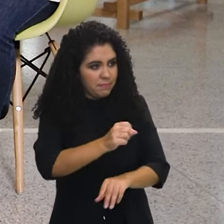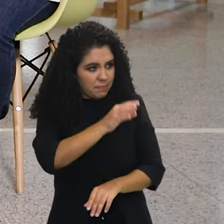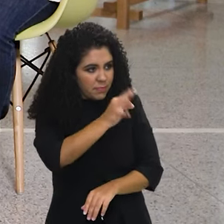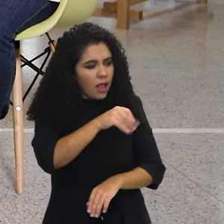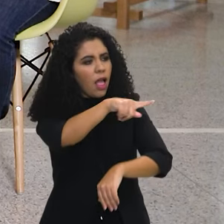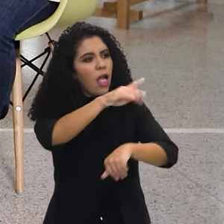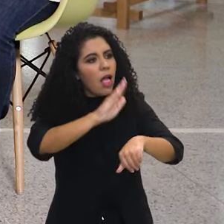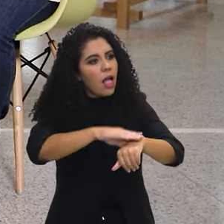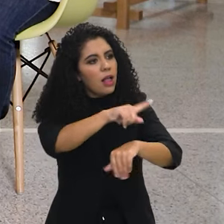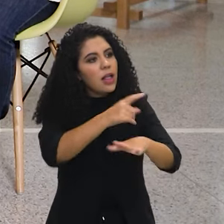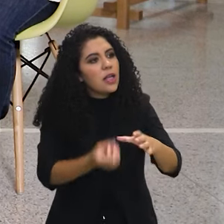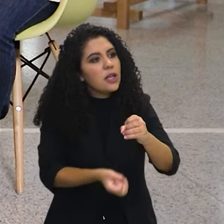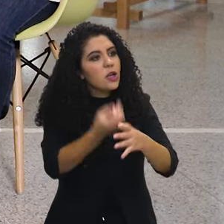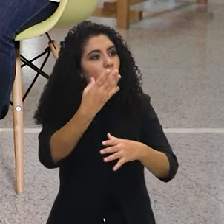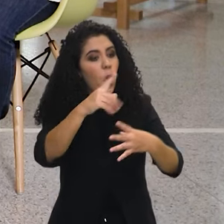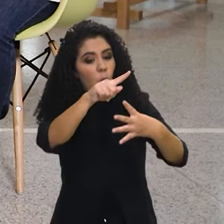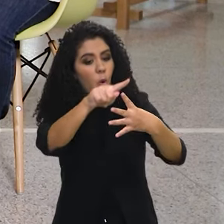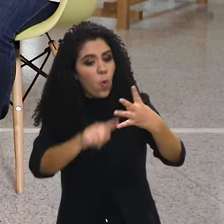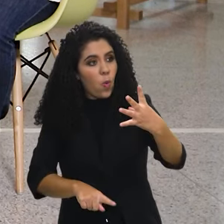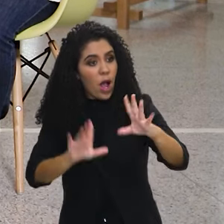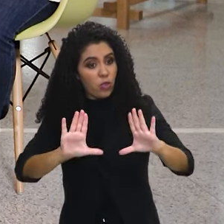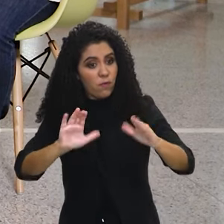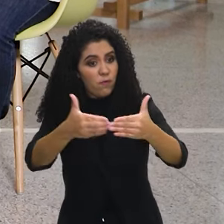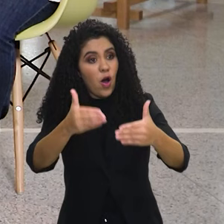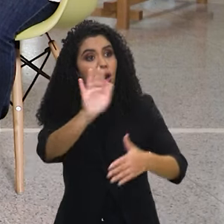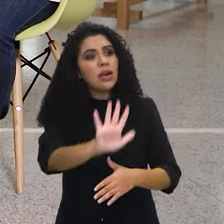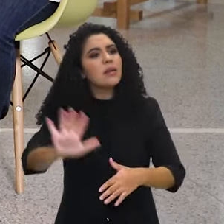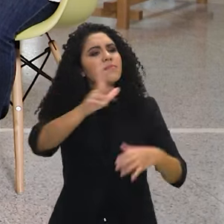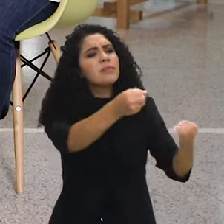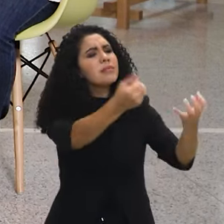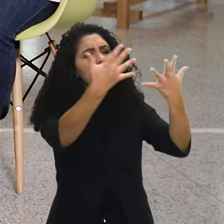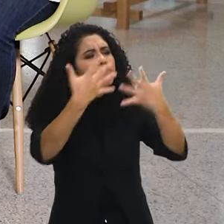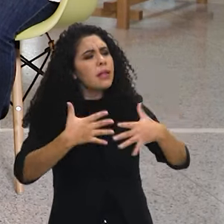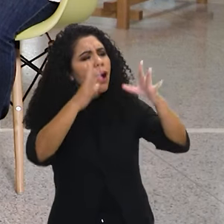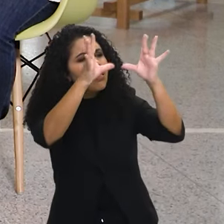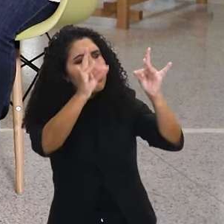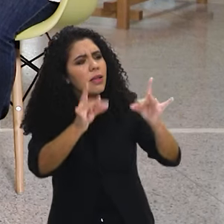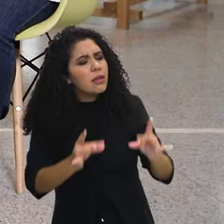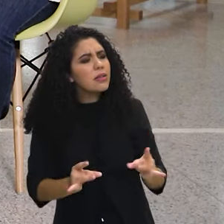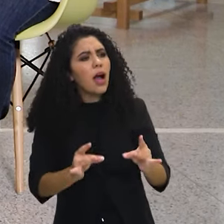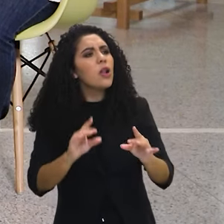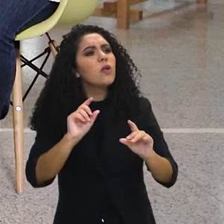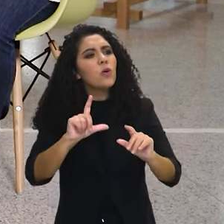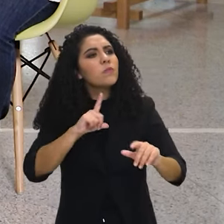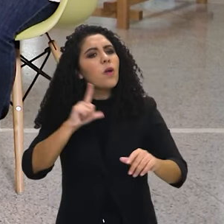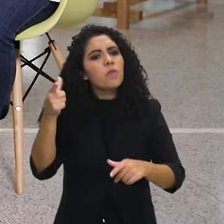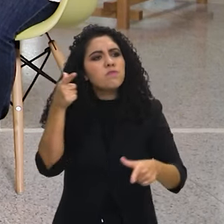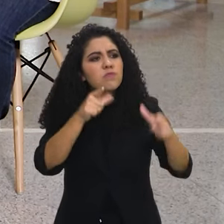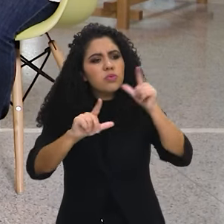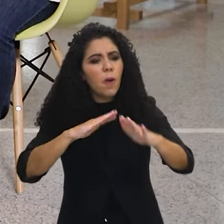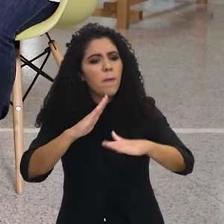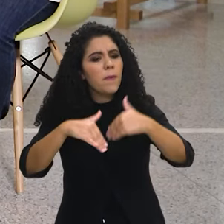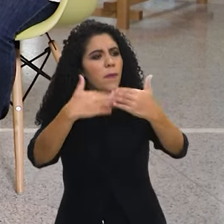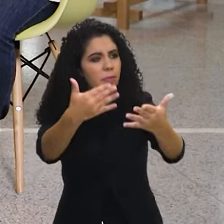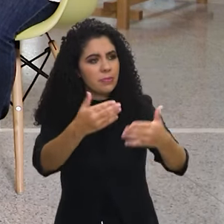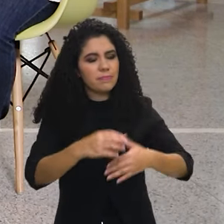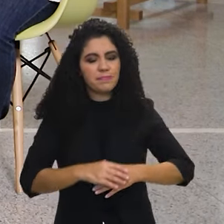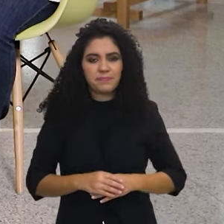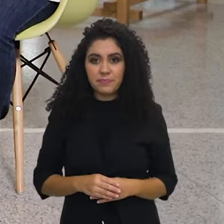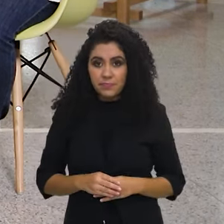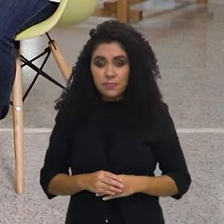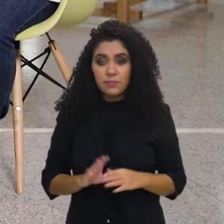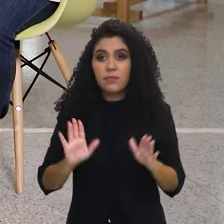senhora ainda instalou quatro fóruns nacionais explica pra gente que avanços são esses como esses lançamentos vão beneficiar as